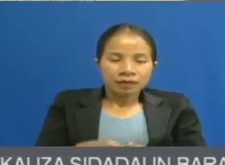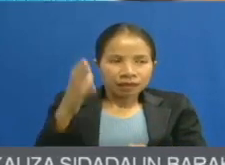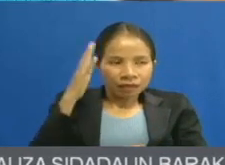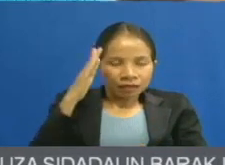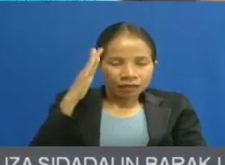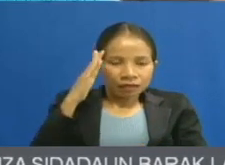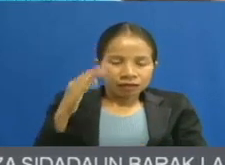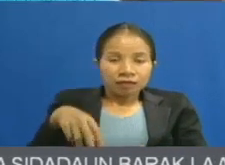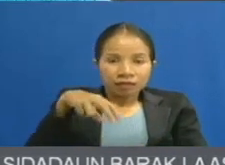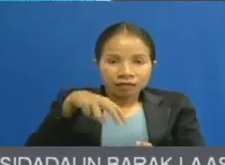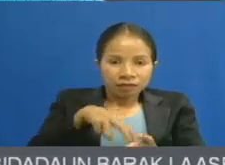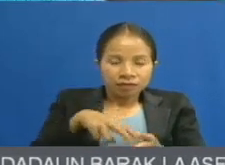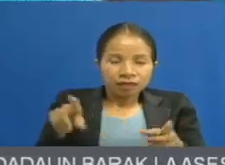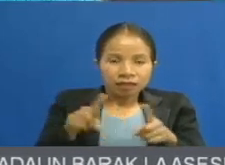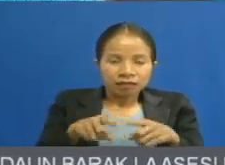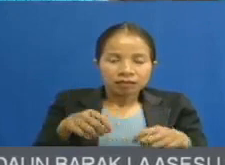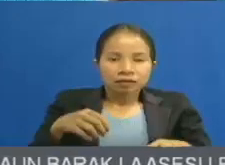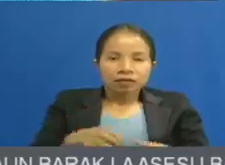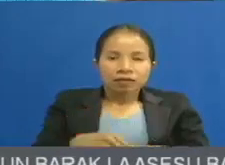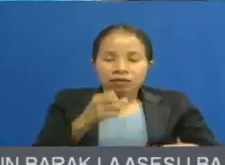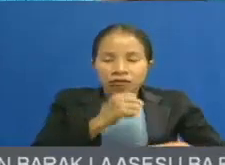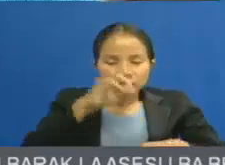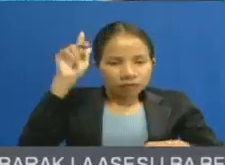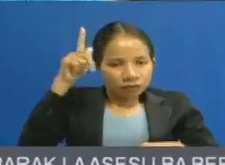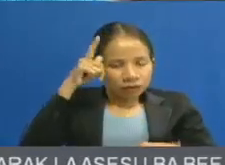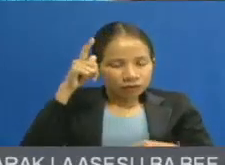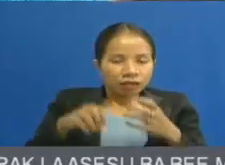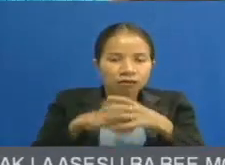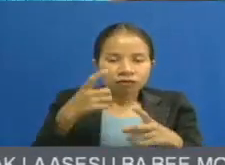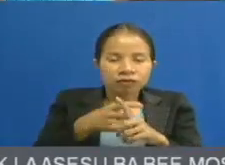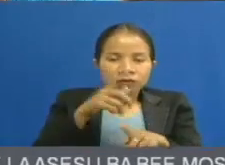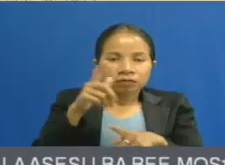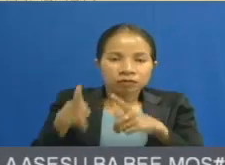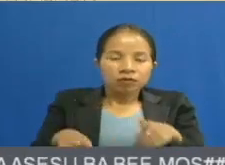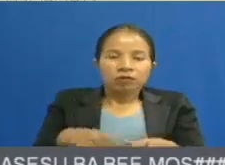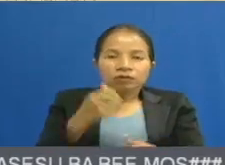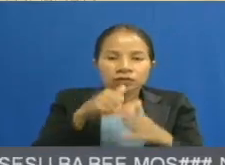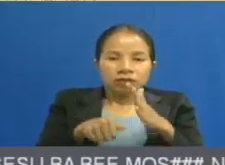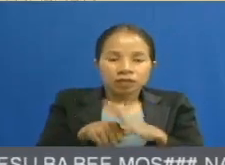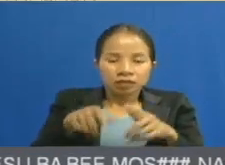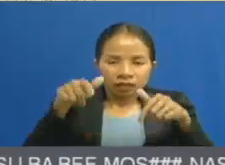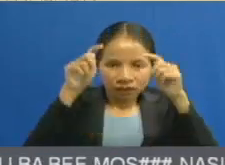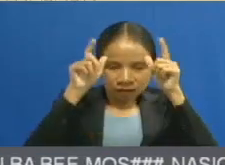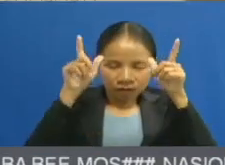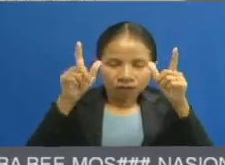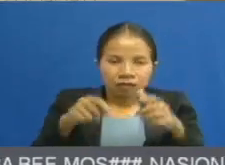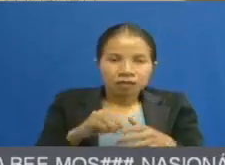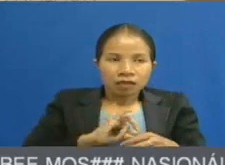reconhece existência numa força política ida, onde corre povo russo e ocupação ilegal e a Timor-Leste.